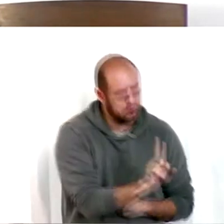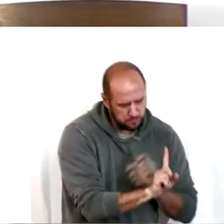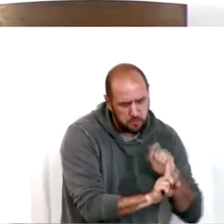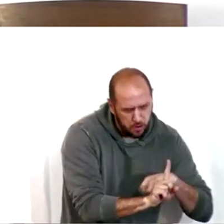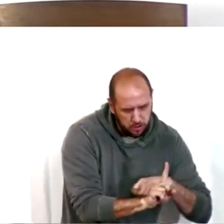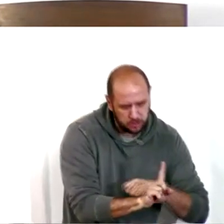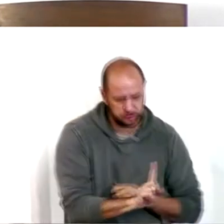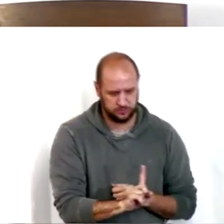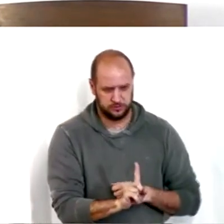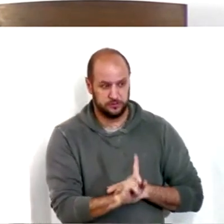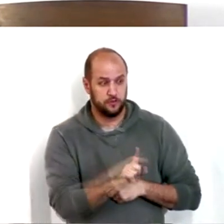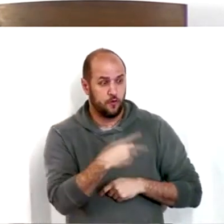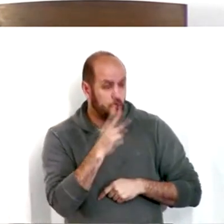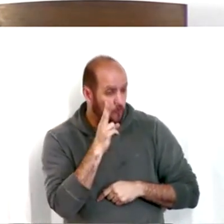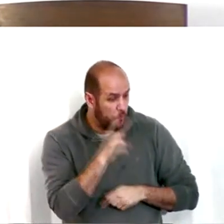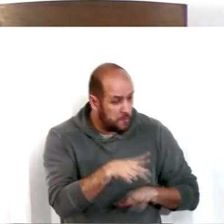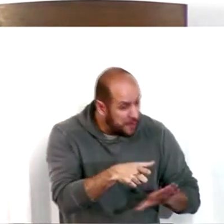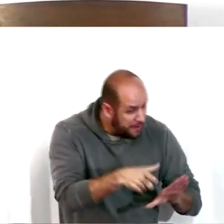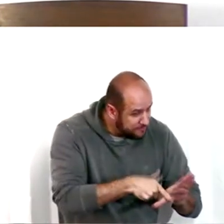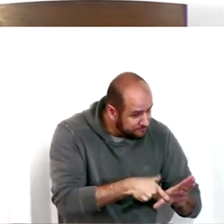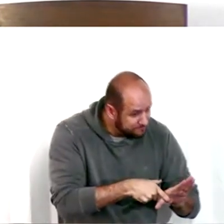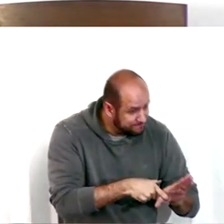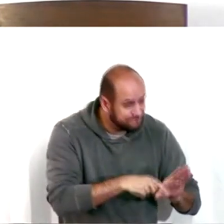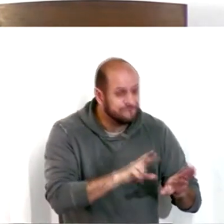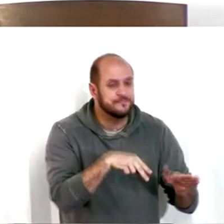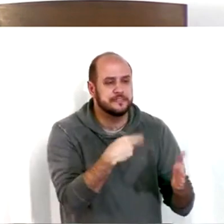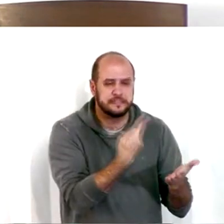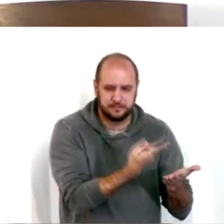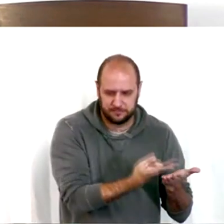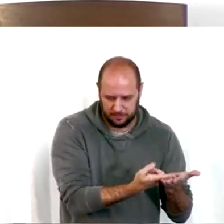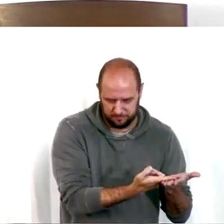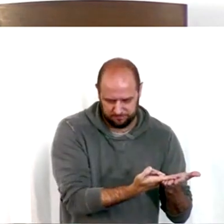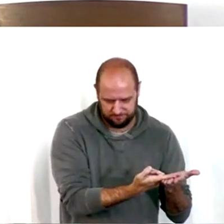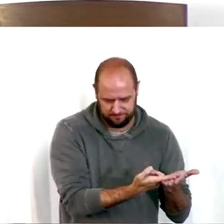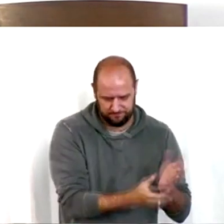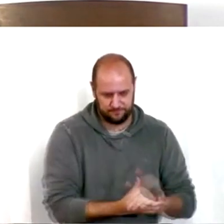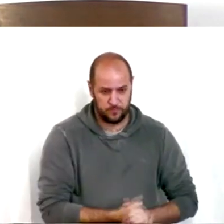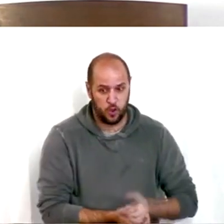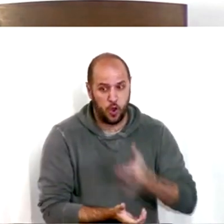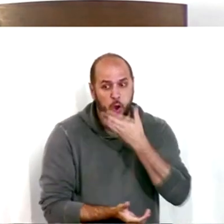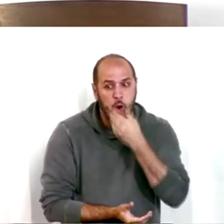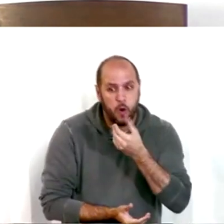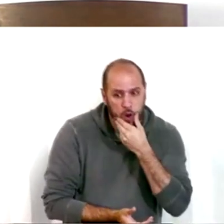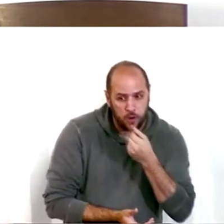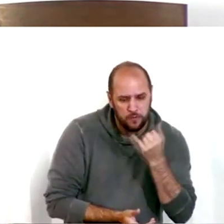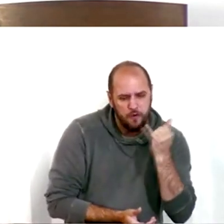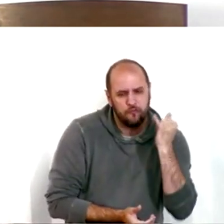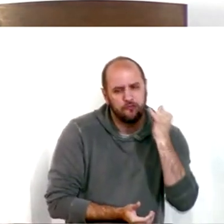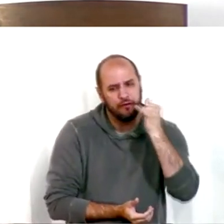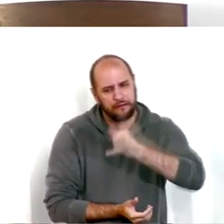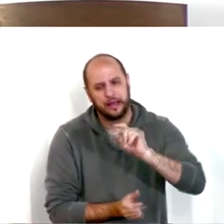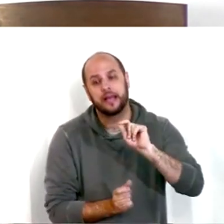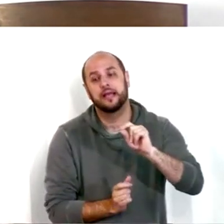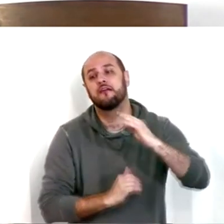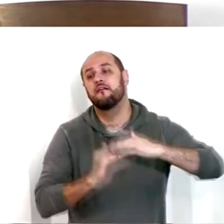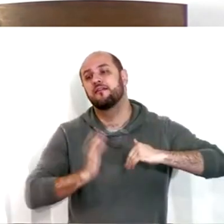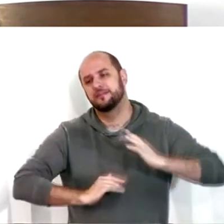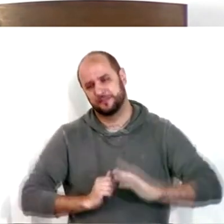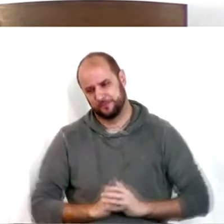e lhe descobrirás os pés, e te deitarás. Ele te dirá o que deve